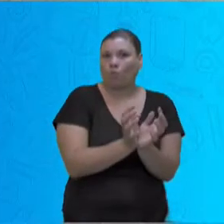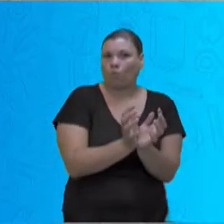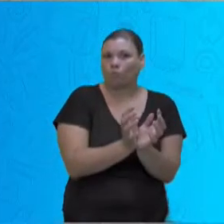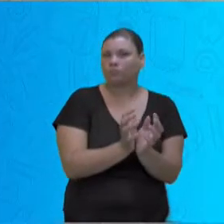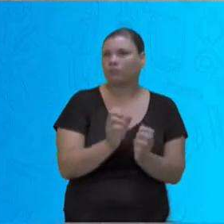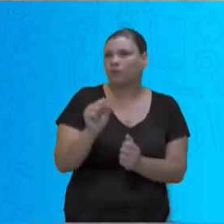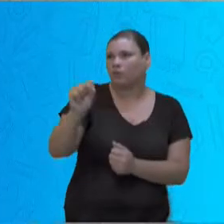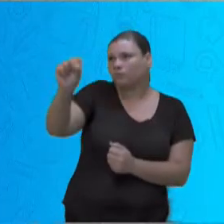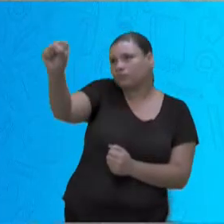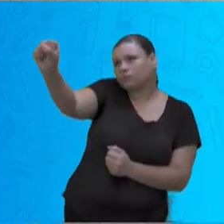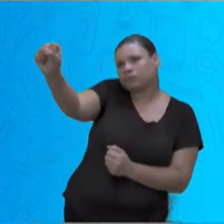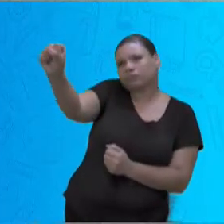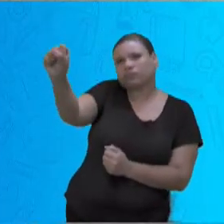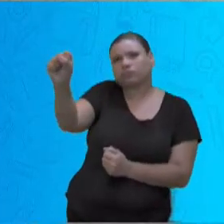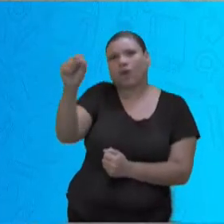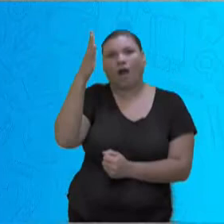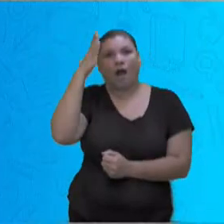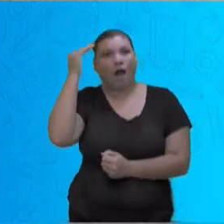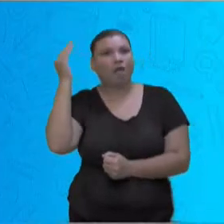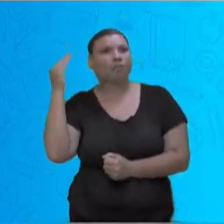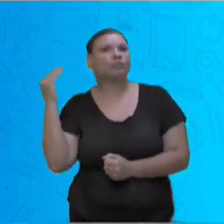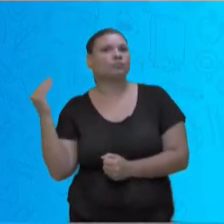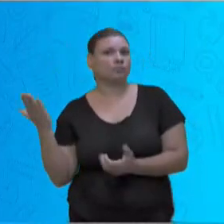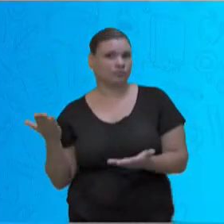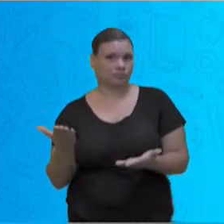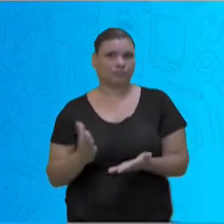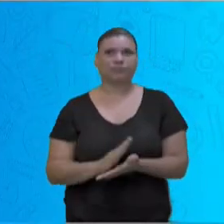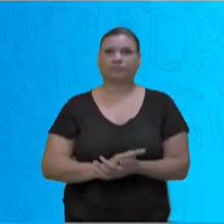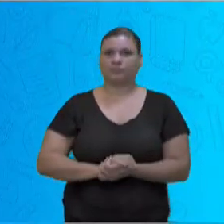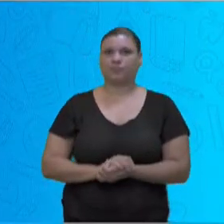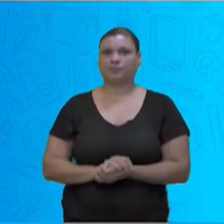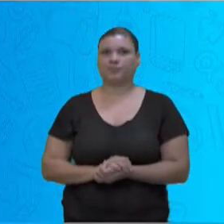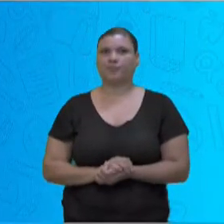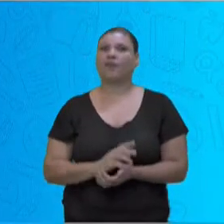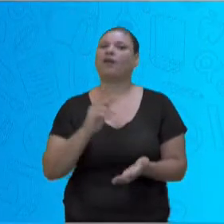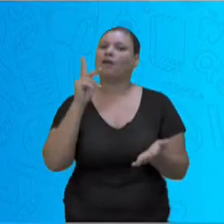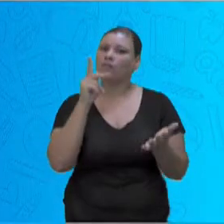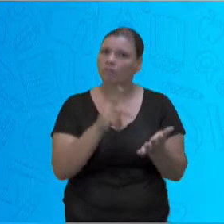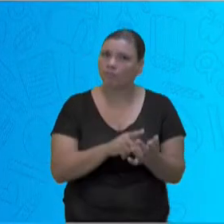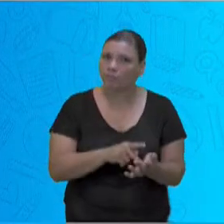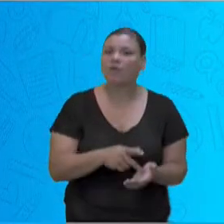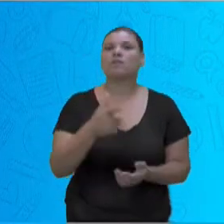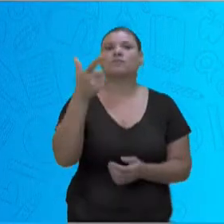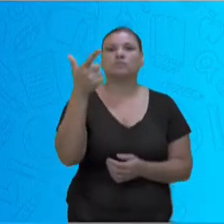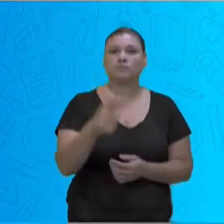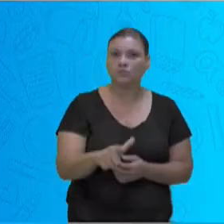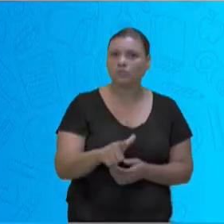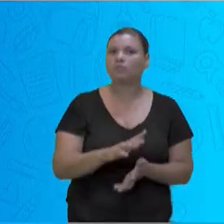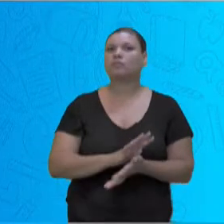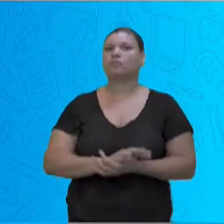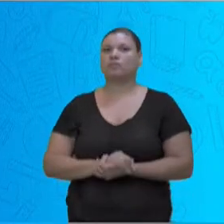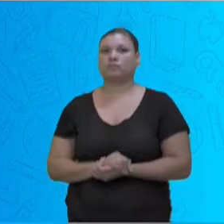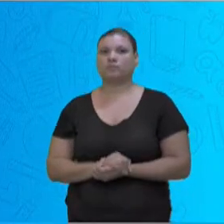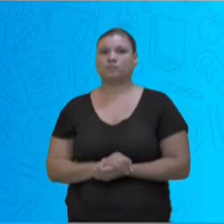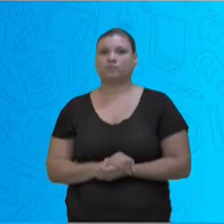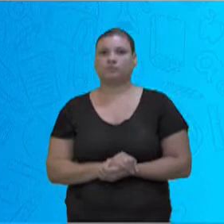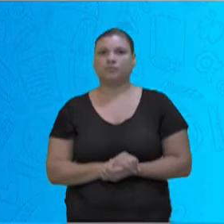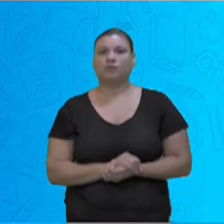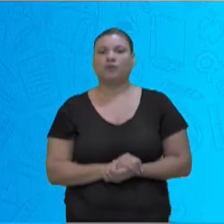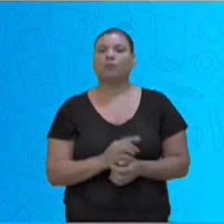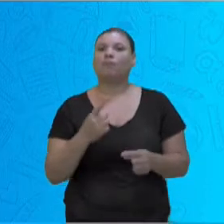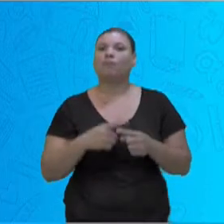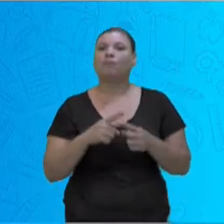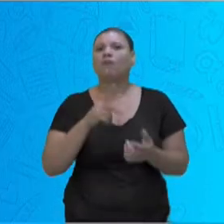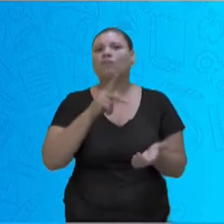They are famous. Eles são famosos, né? Nós temos aqui a Liga da Justiça. E Eles